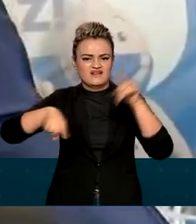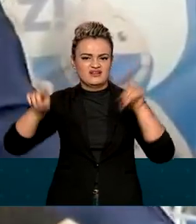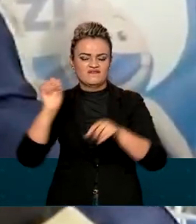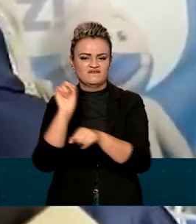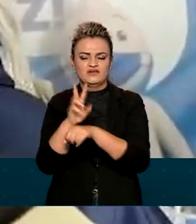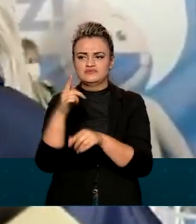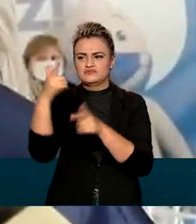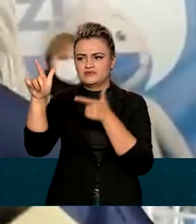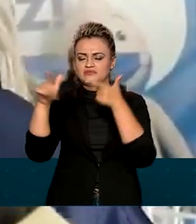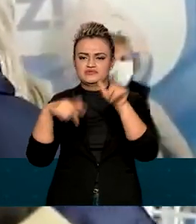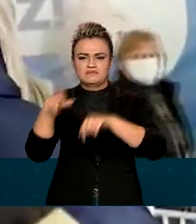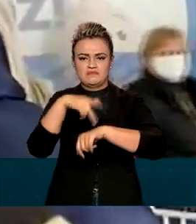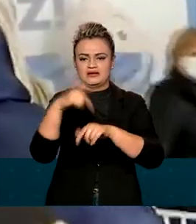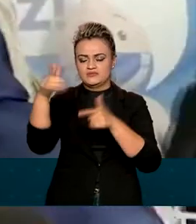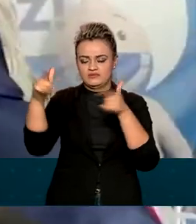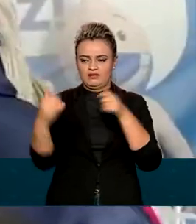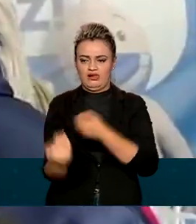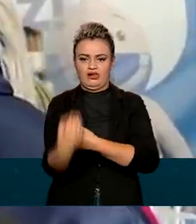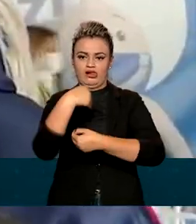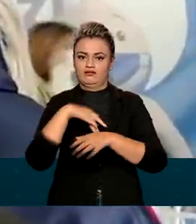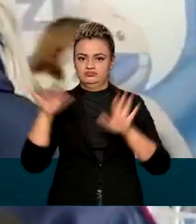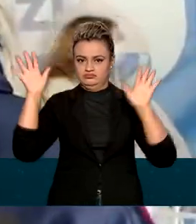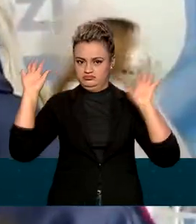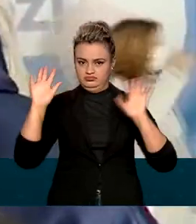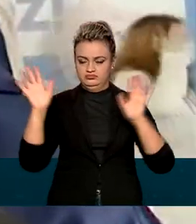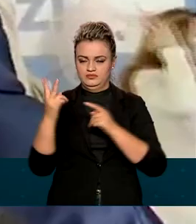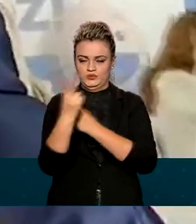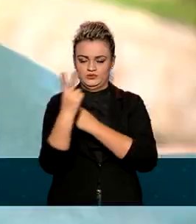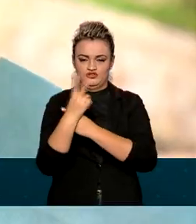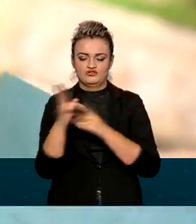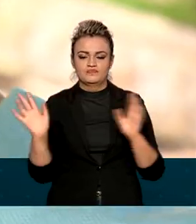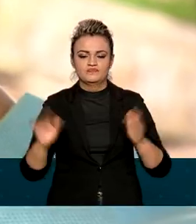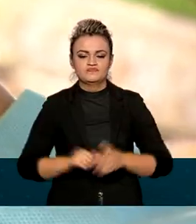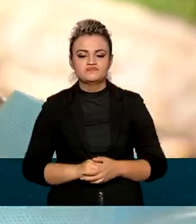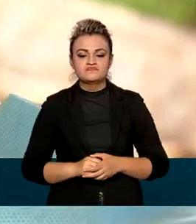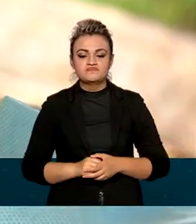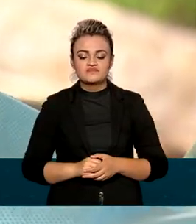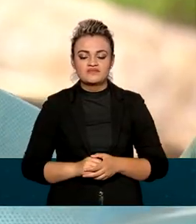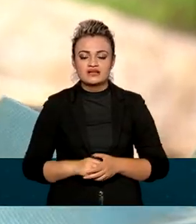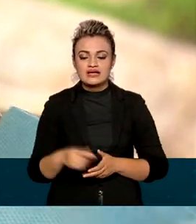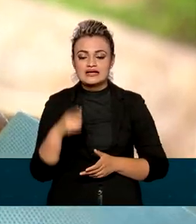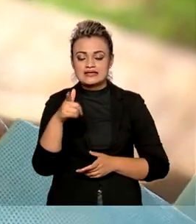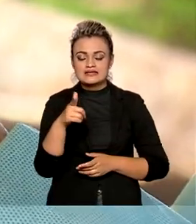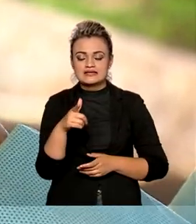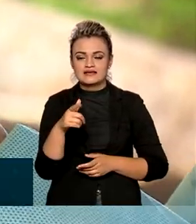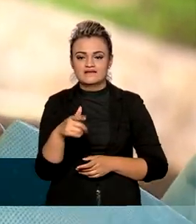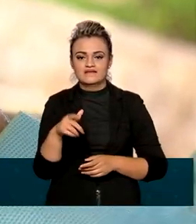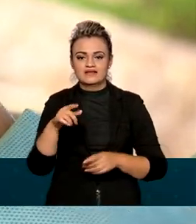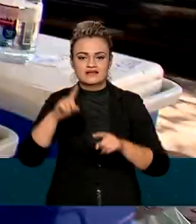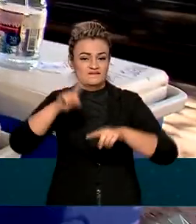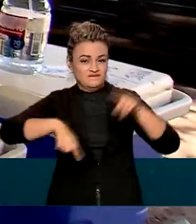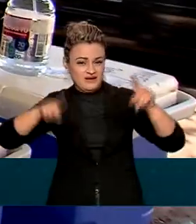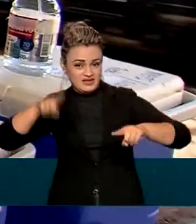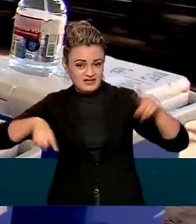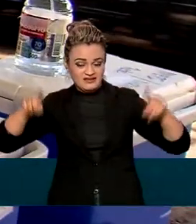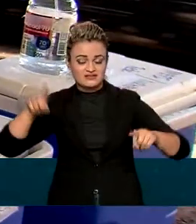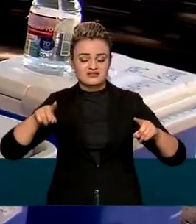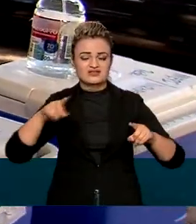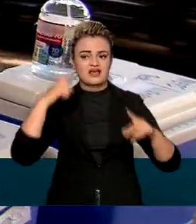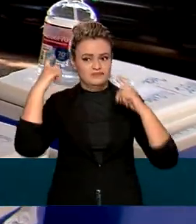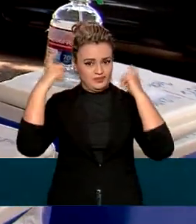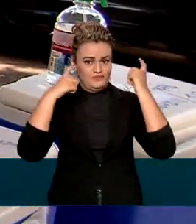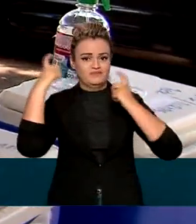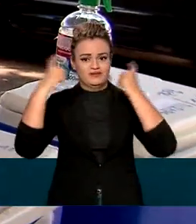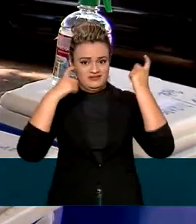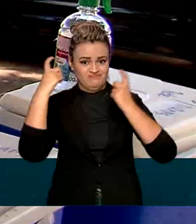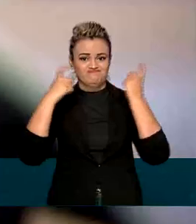que vêm de um outro país possam chegar aqui ao Brasil. A entrada e a disseminação de cepas são